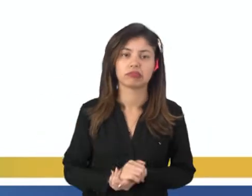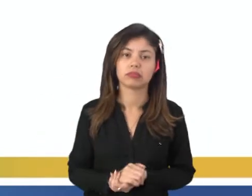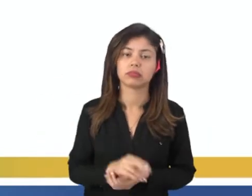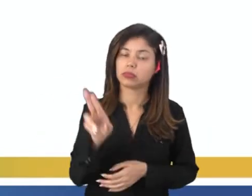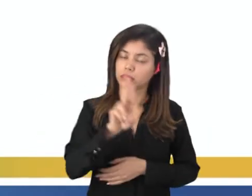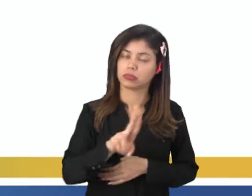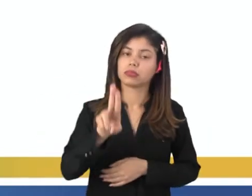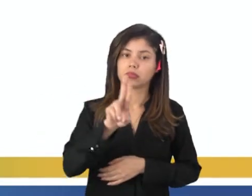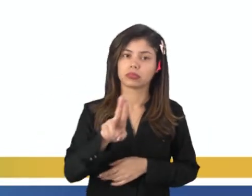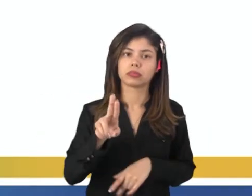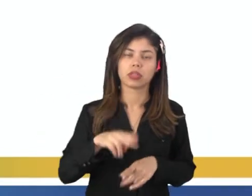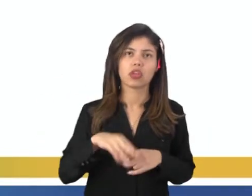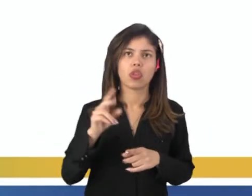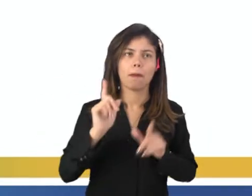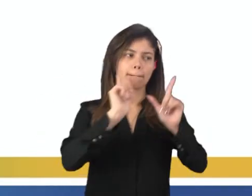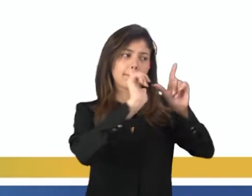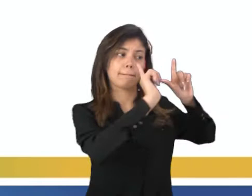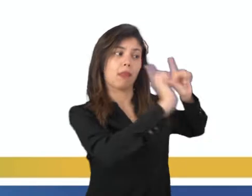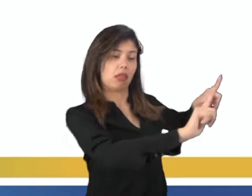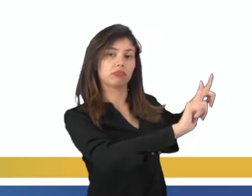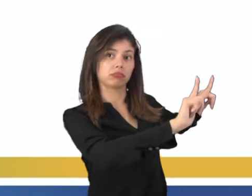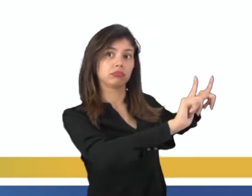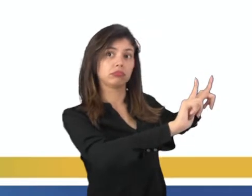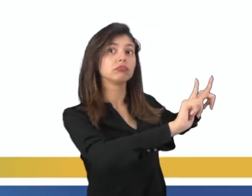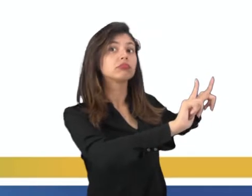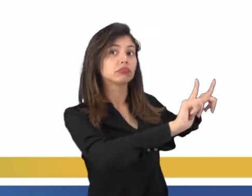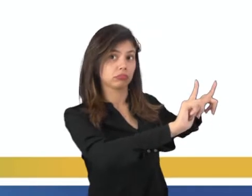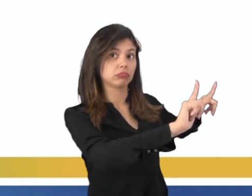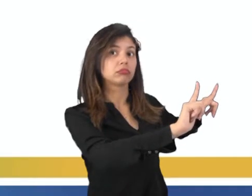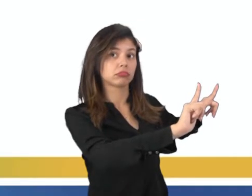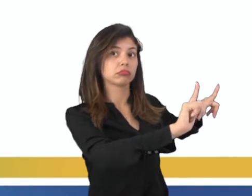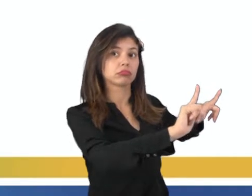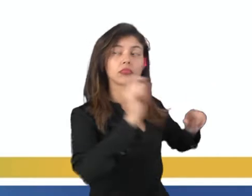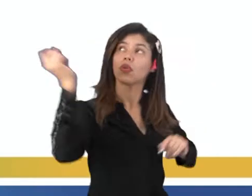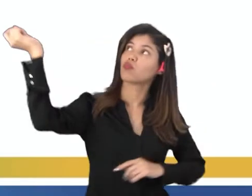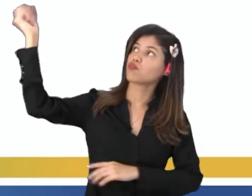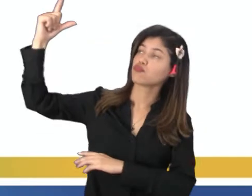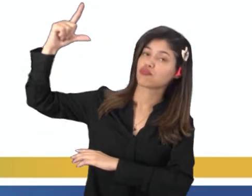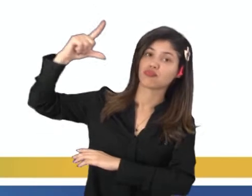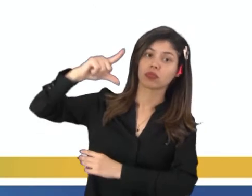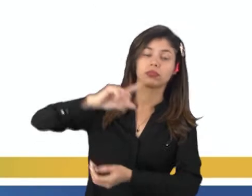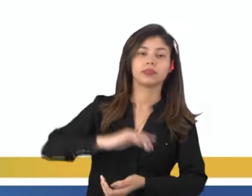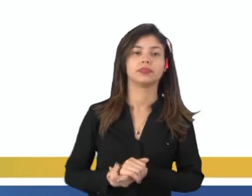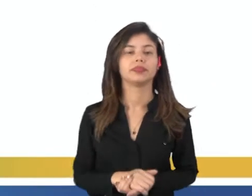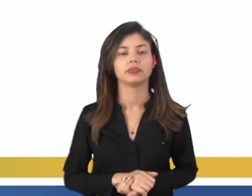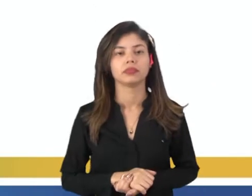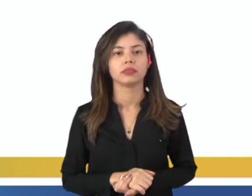bastante utilizada. São placas, né, que ficam aí em lugares que incidem o sol, e essas placas